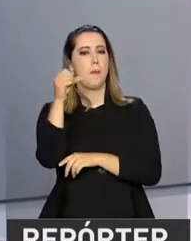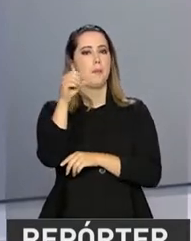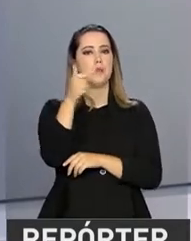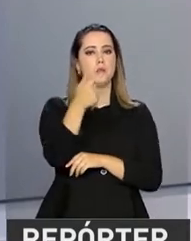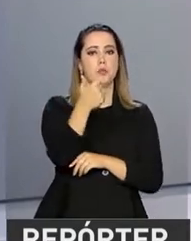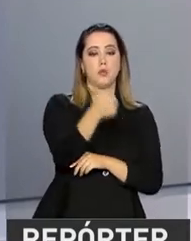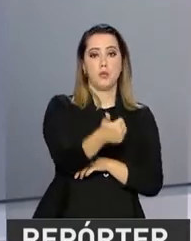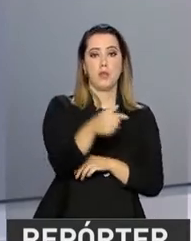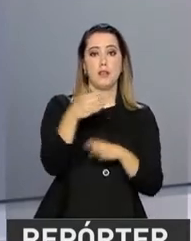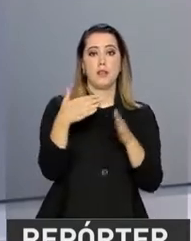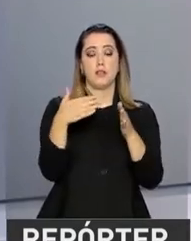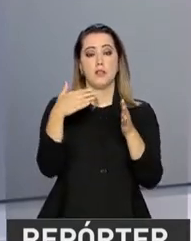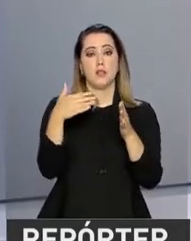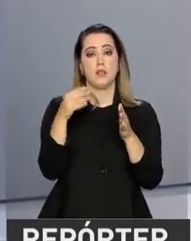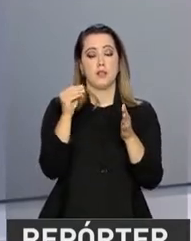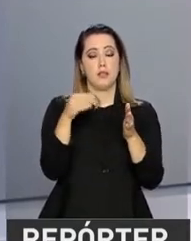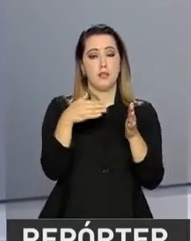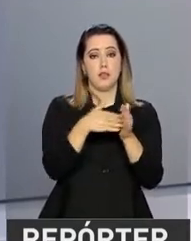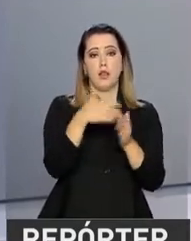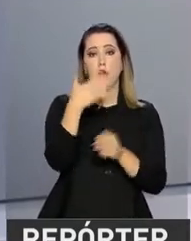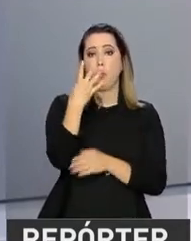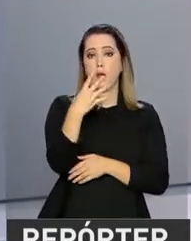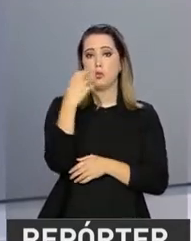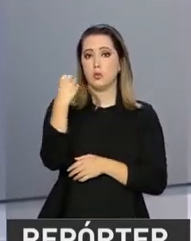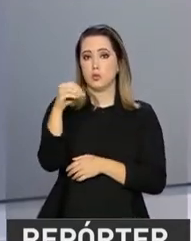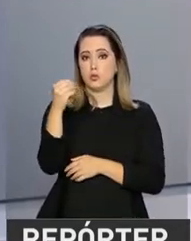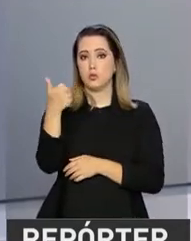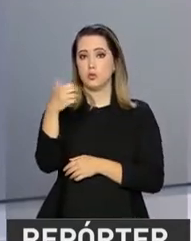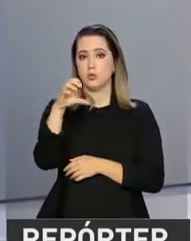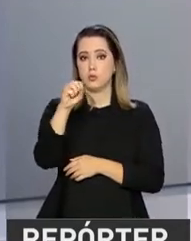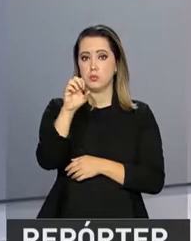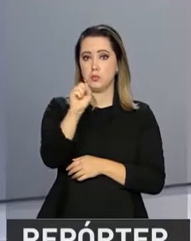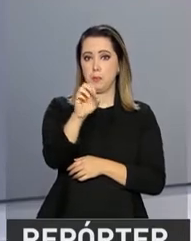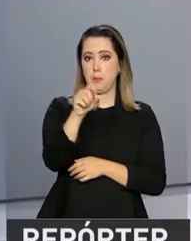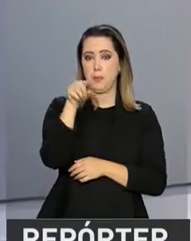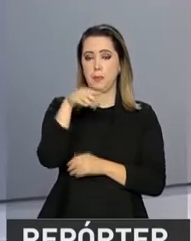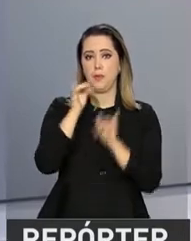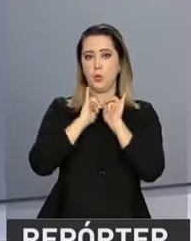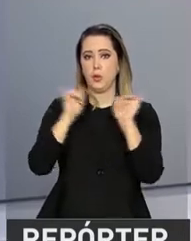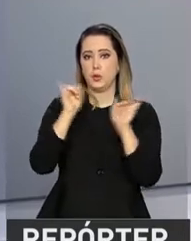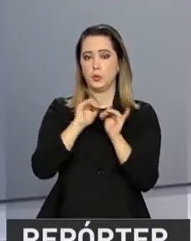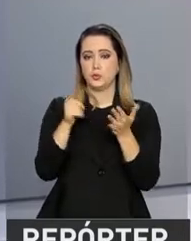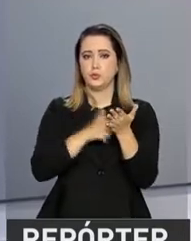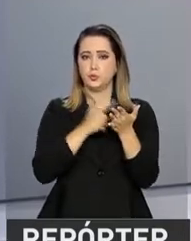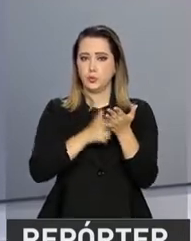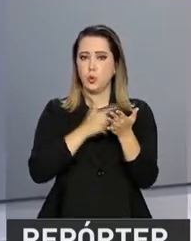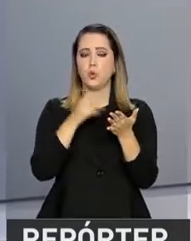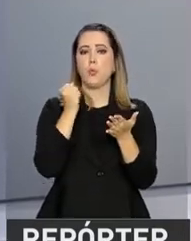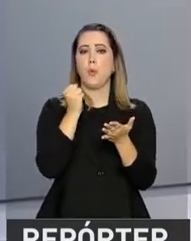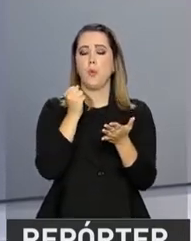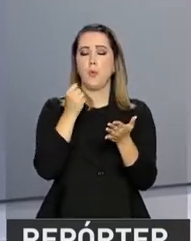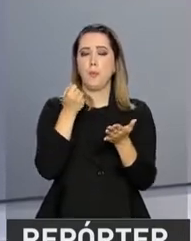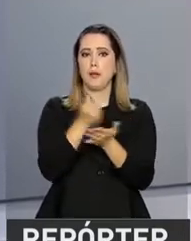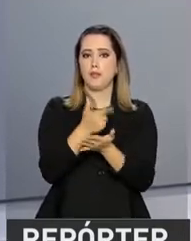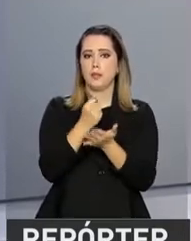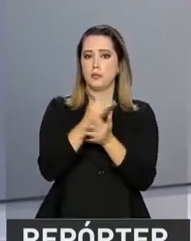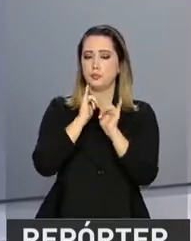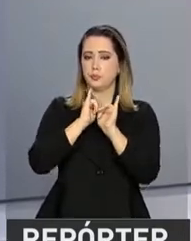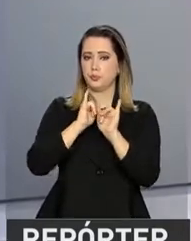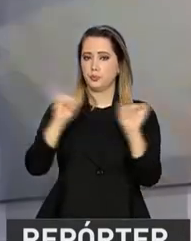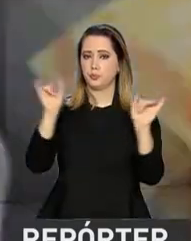1971 a 4 de outubro de 1988 o anúncio do calendário do pagamento foi feito pelo presidente michel